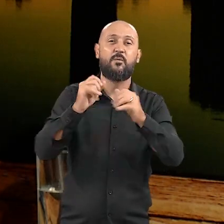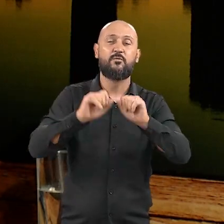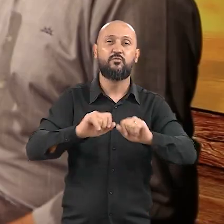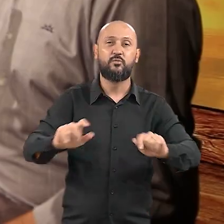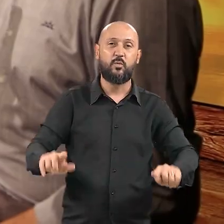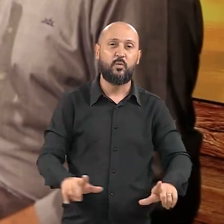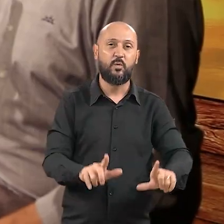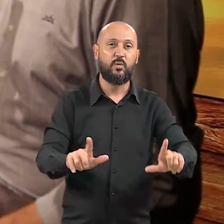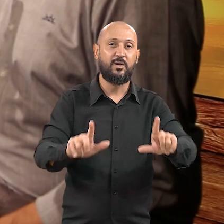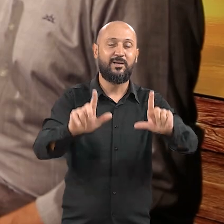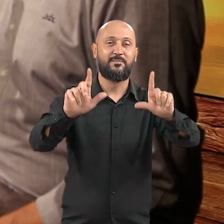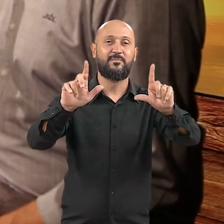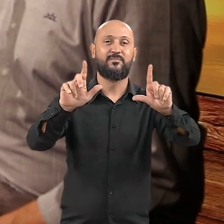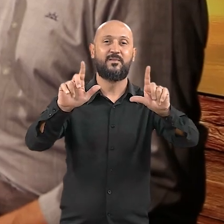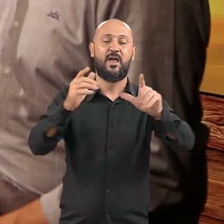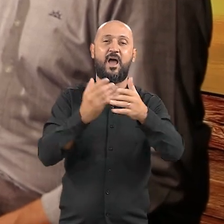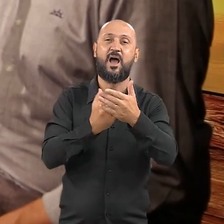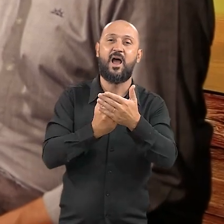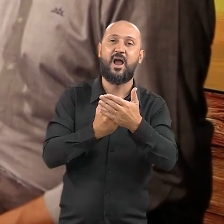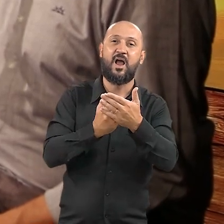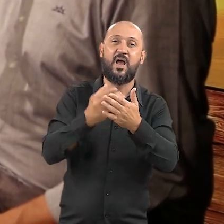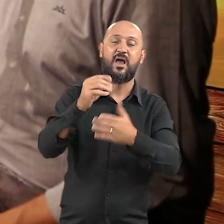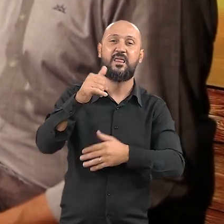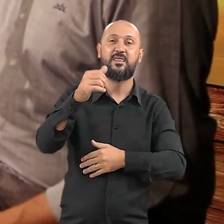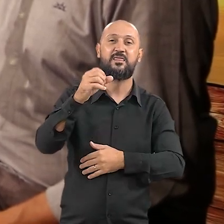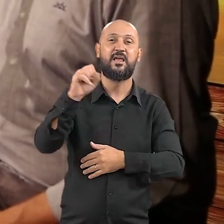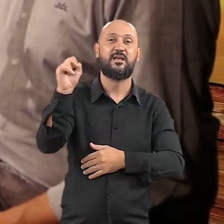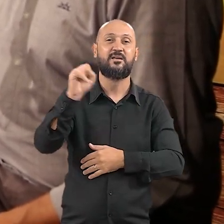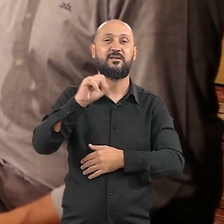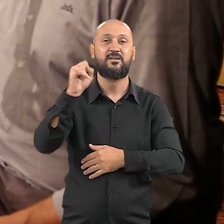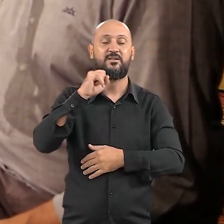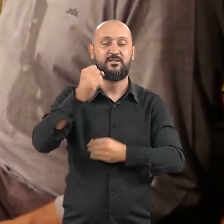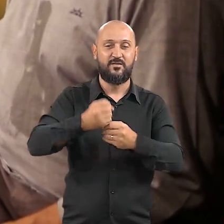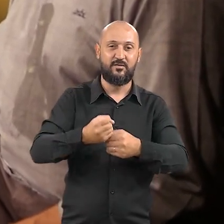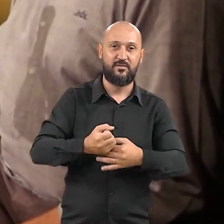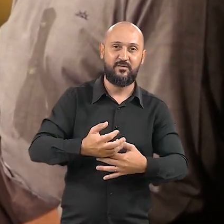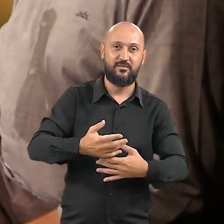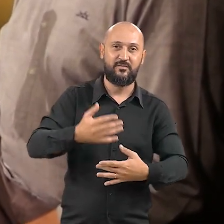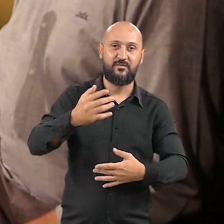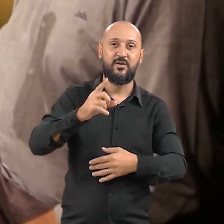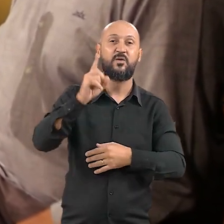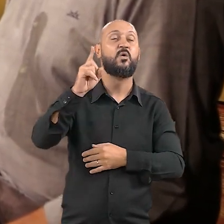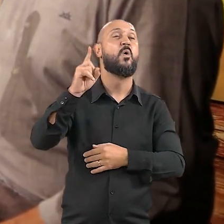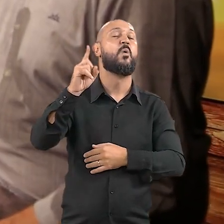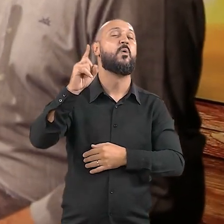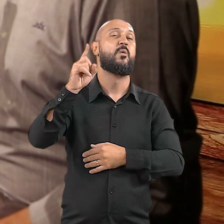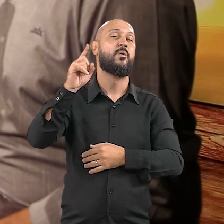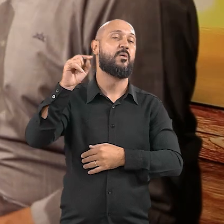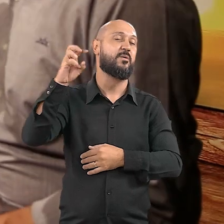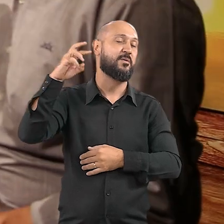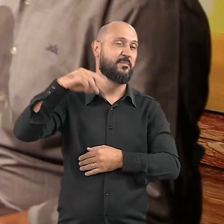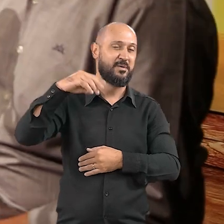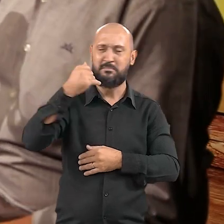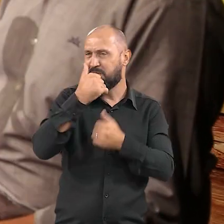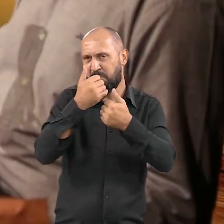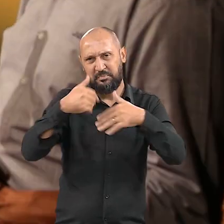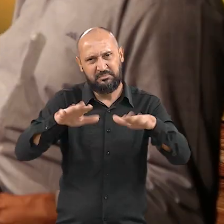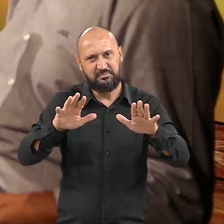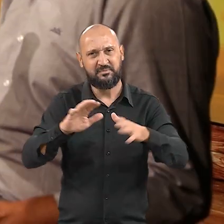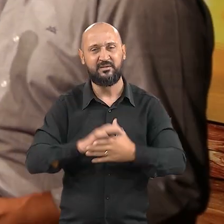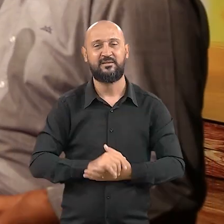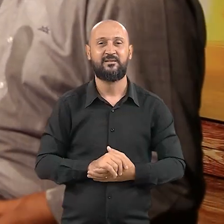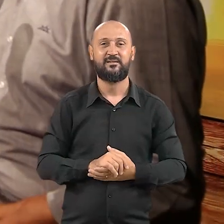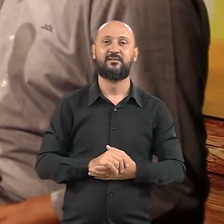soltar o clipe e já... Começou, já 10 segundos já subiu ficha e tal. Foi 1 minuto e meio no ar só da música.